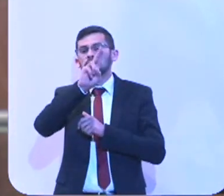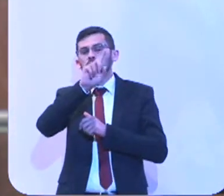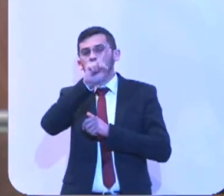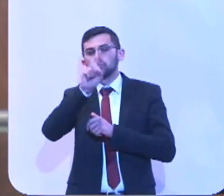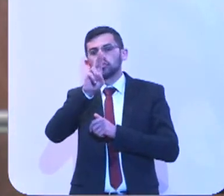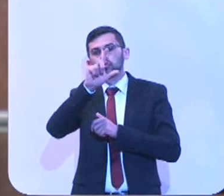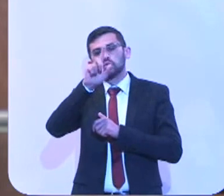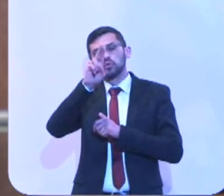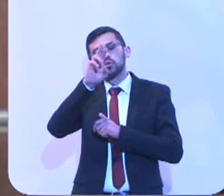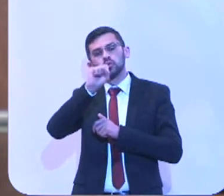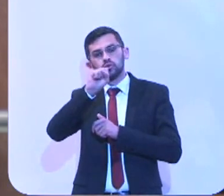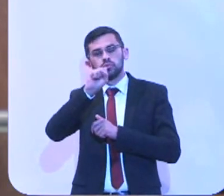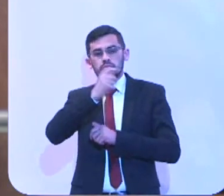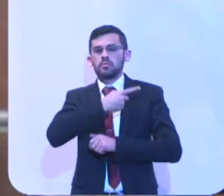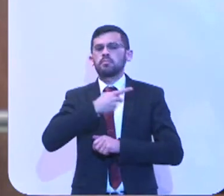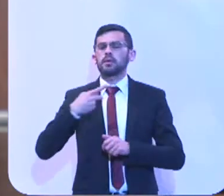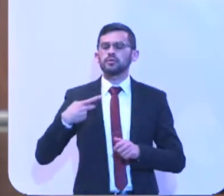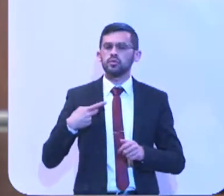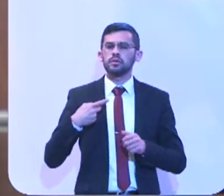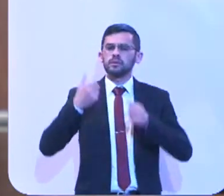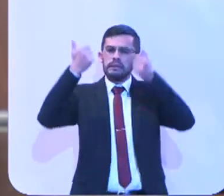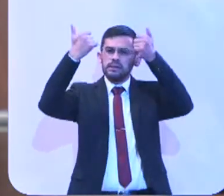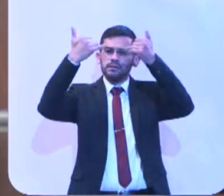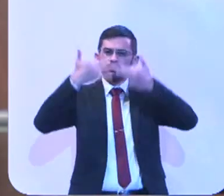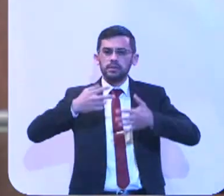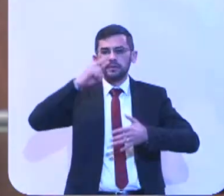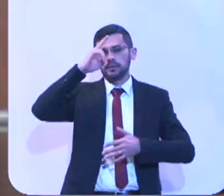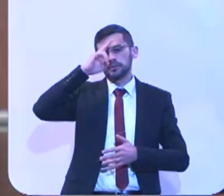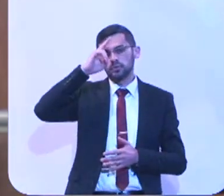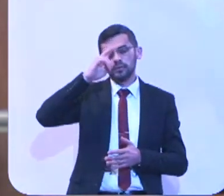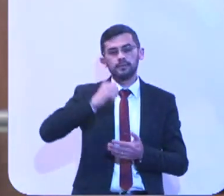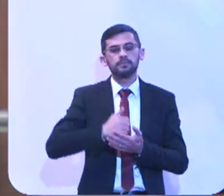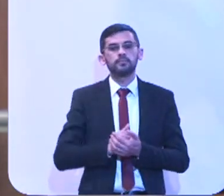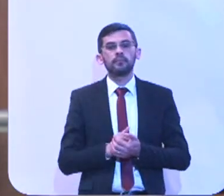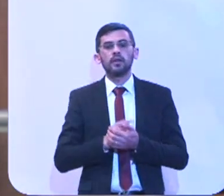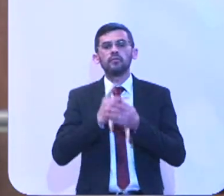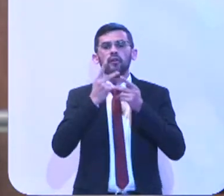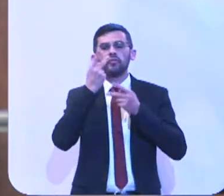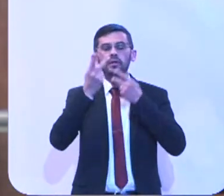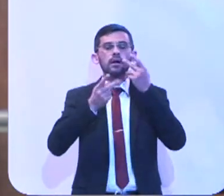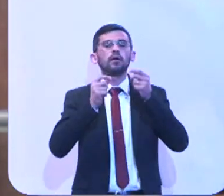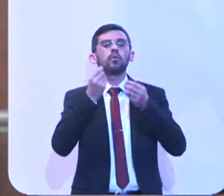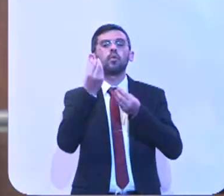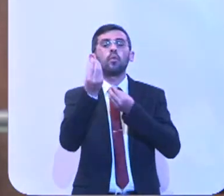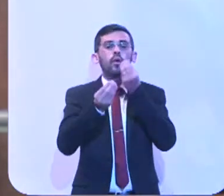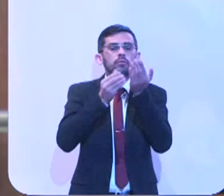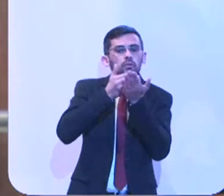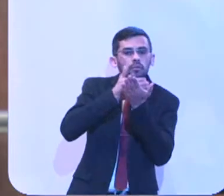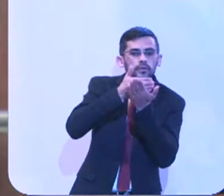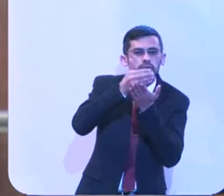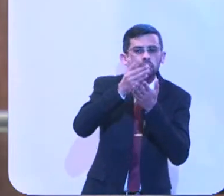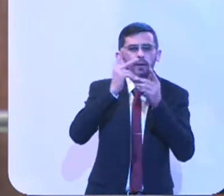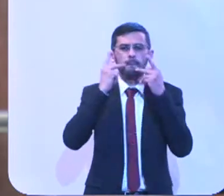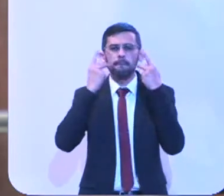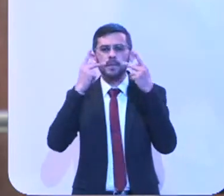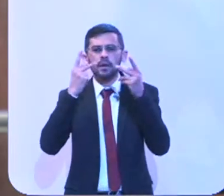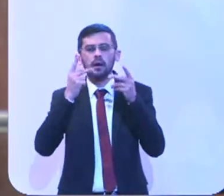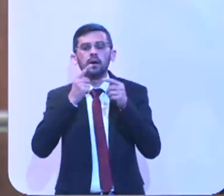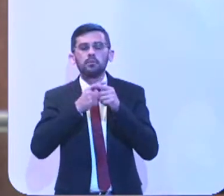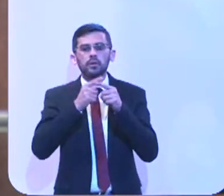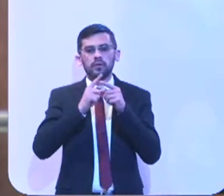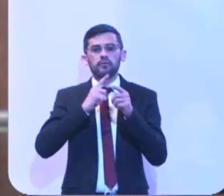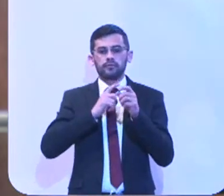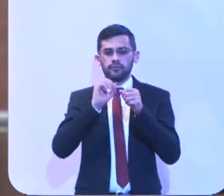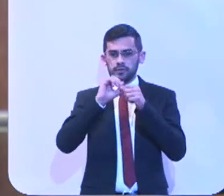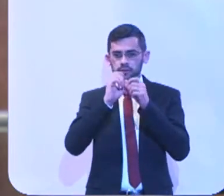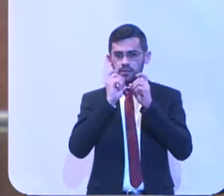O pastor que conta essa história vai dizer como ele começou a pregar, que eles faziam as reuniões